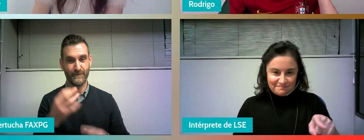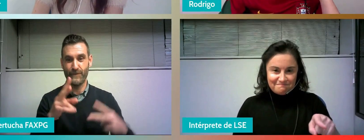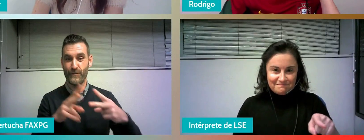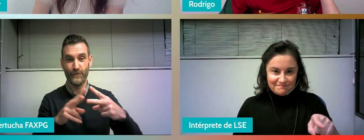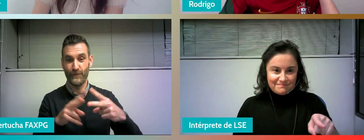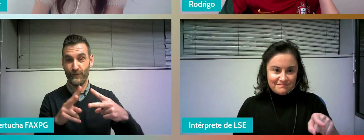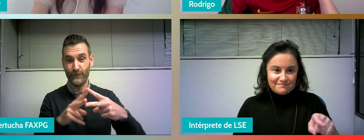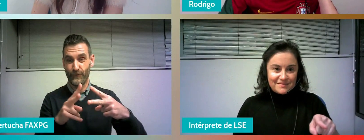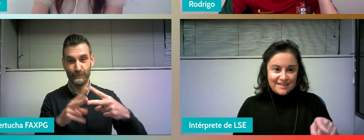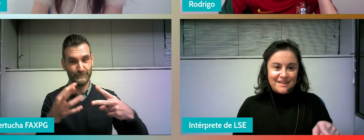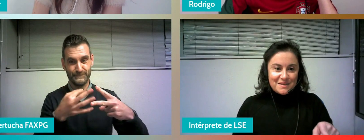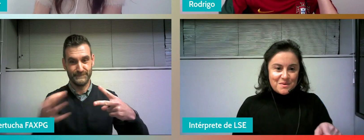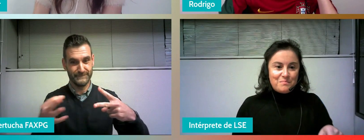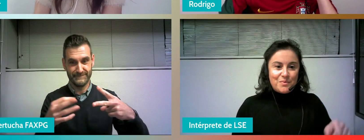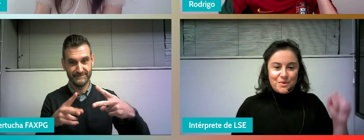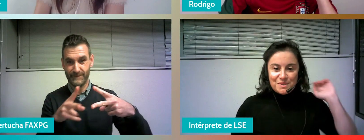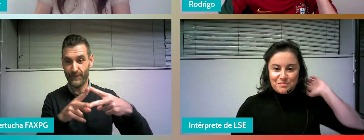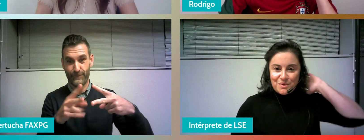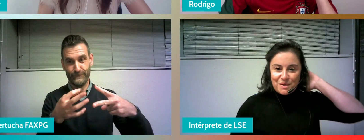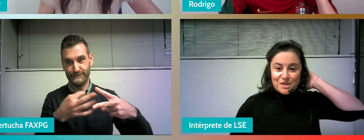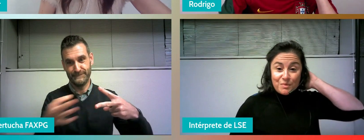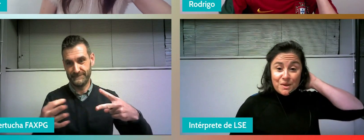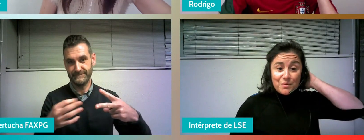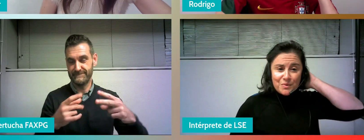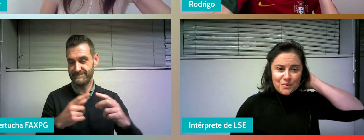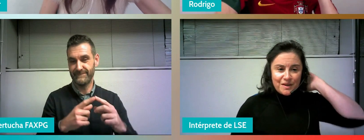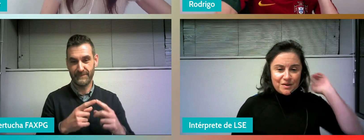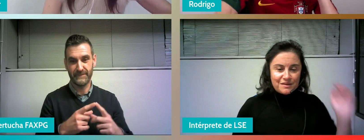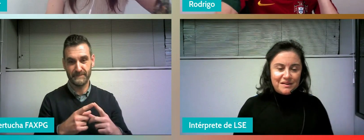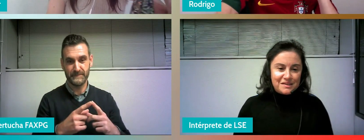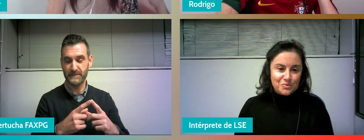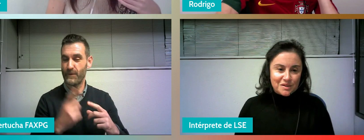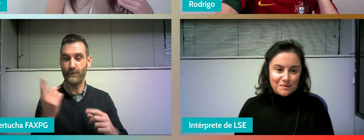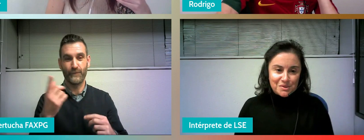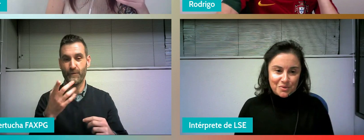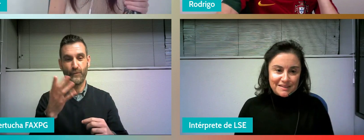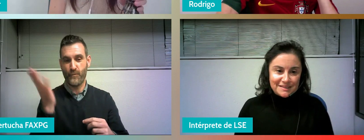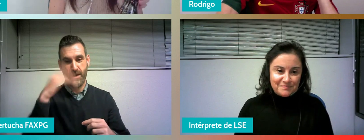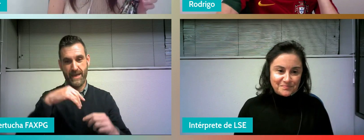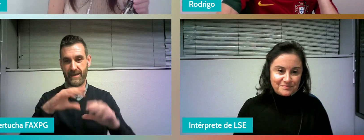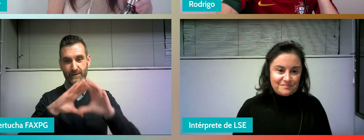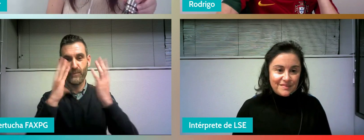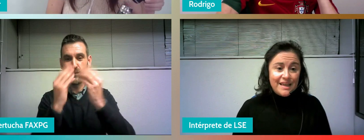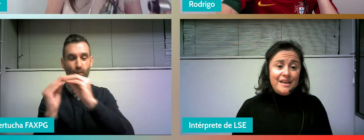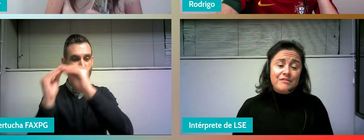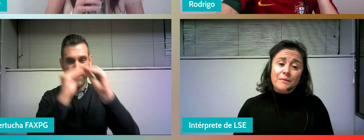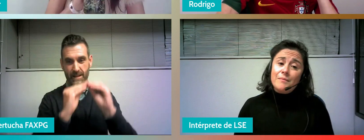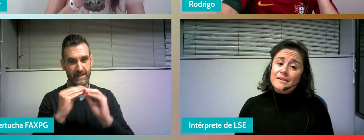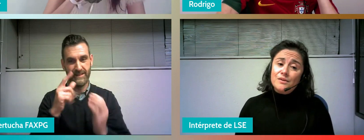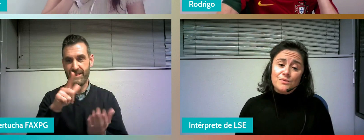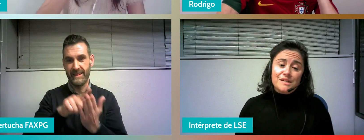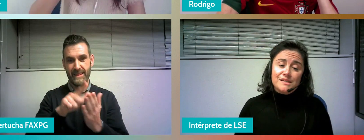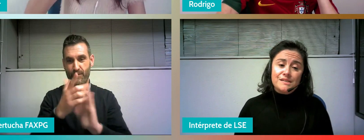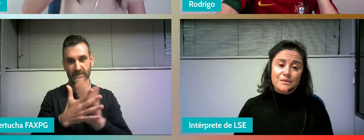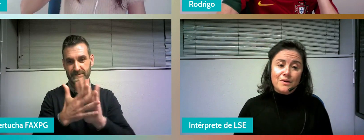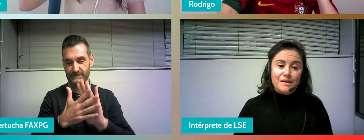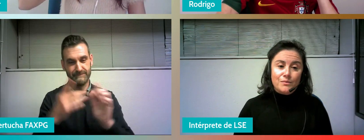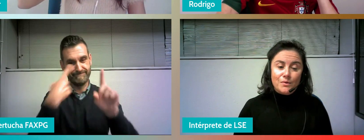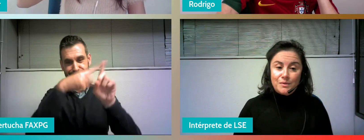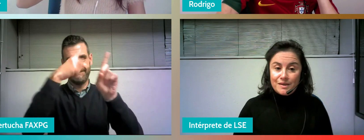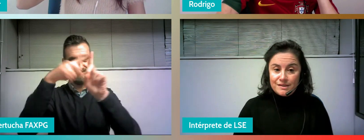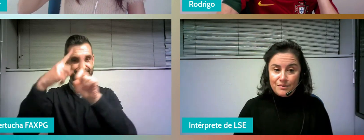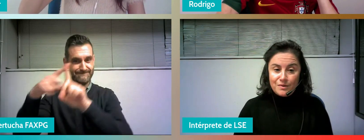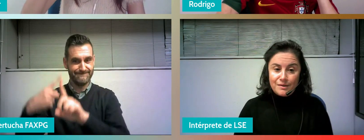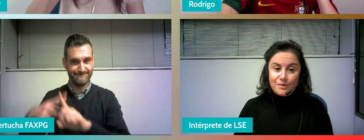Era essa a questão, mas ou seja, a língua de sinais espanhola. As duas pessoas. Efectivamente, não existe uma